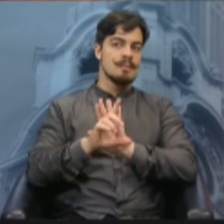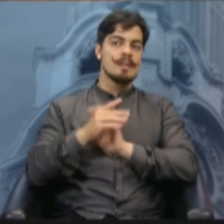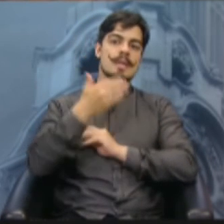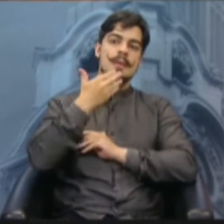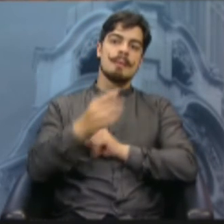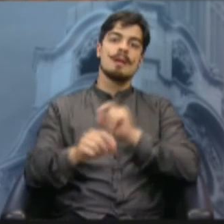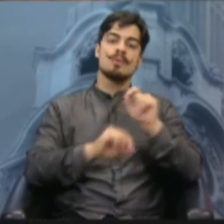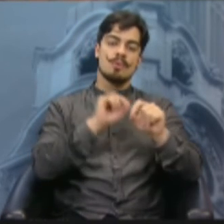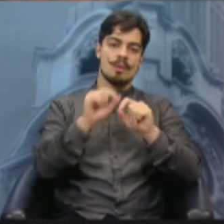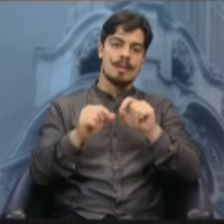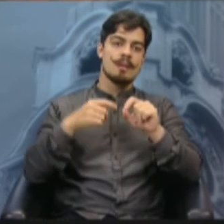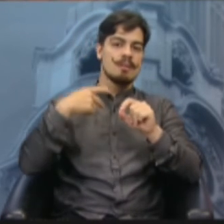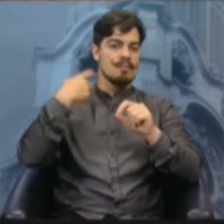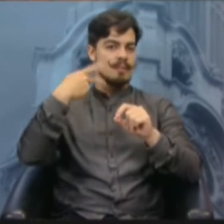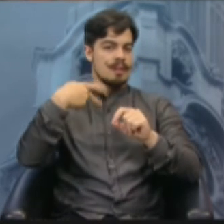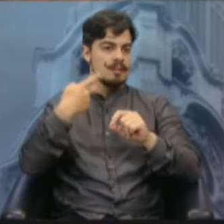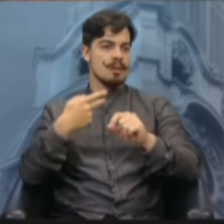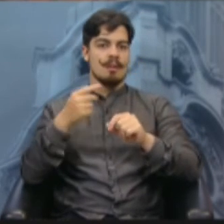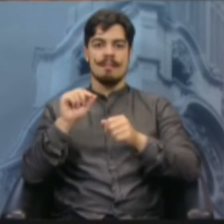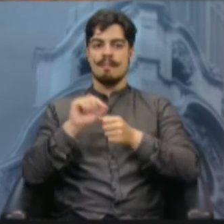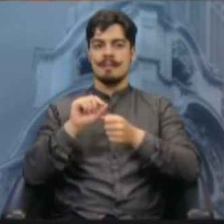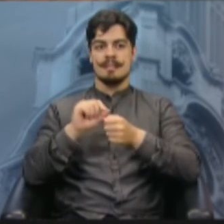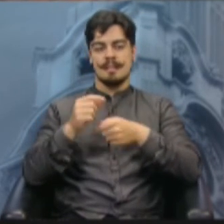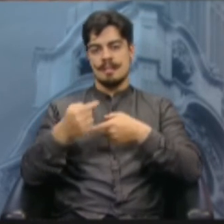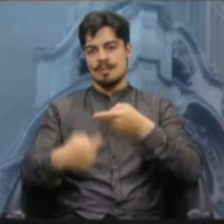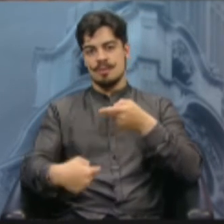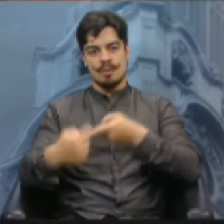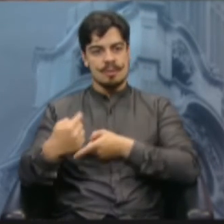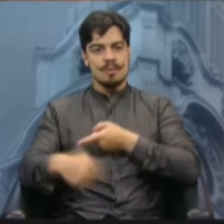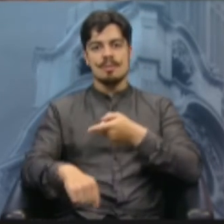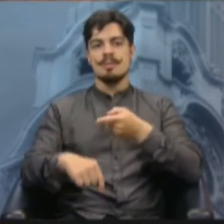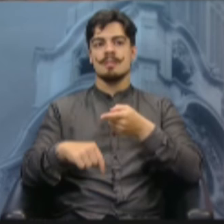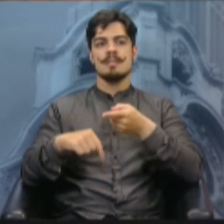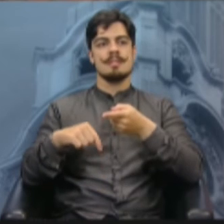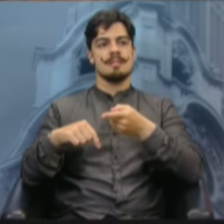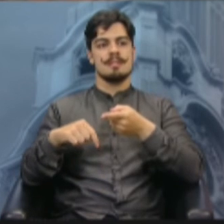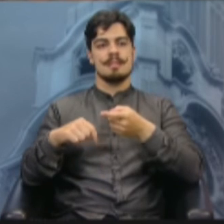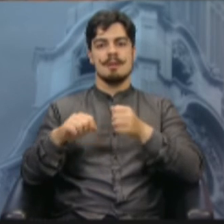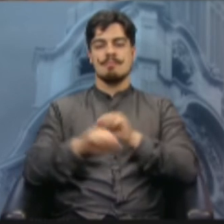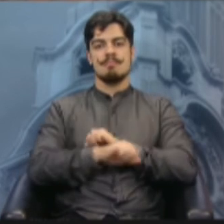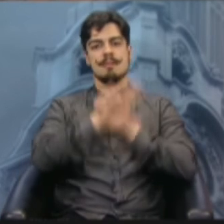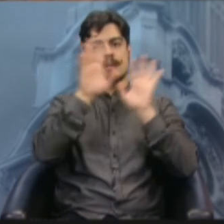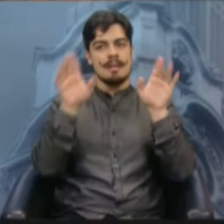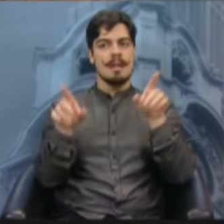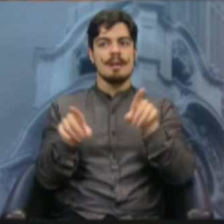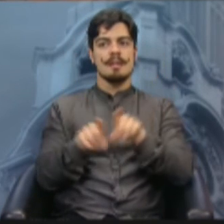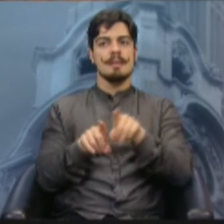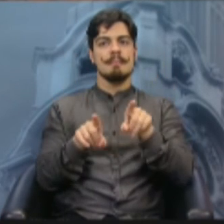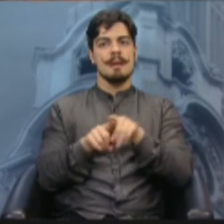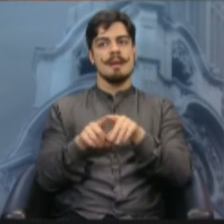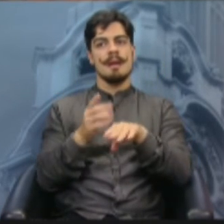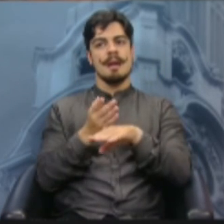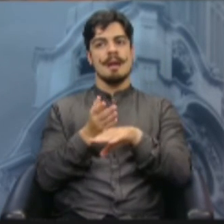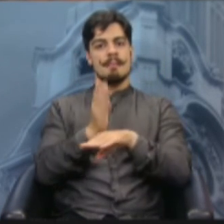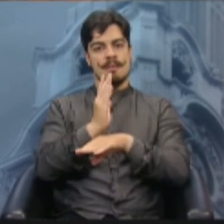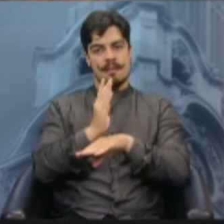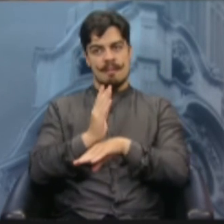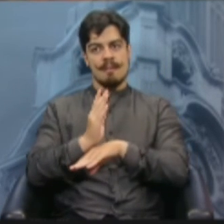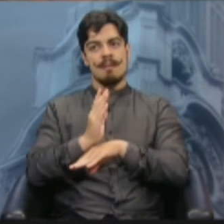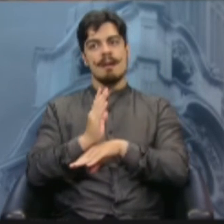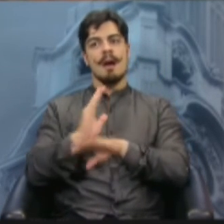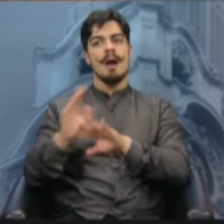pede, né, que os vereadores possam fazer a discussão em alto nível e aprovar